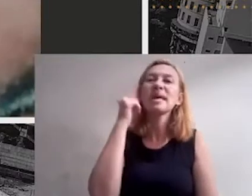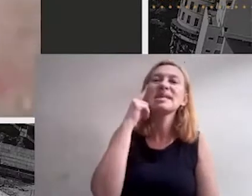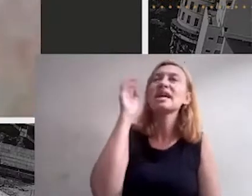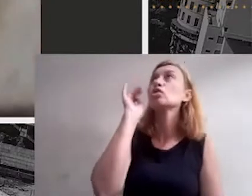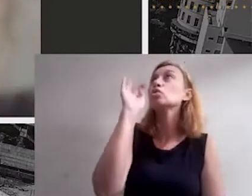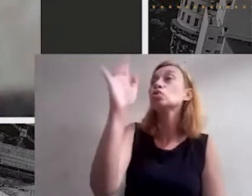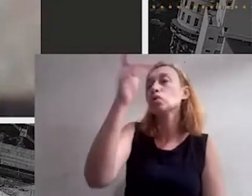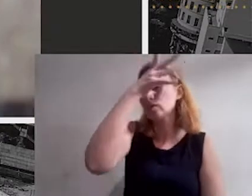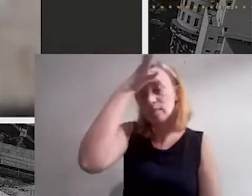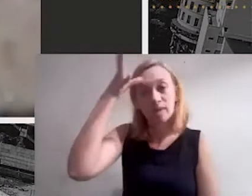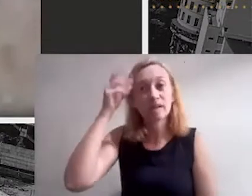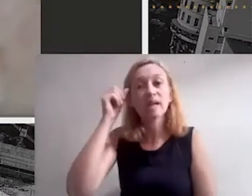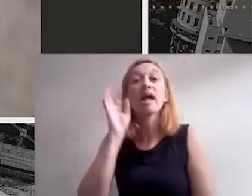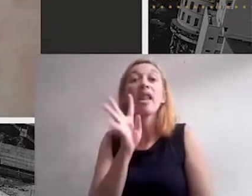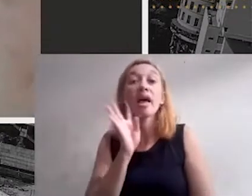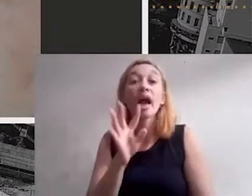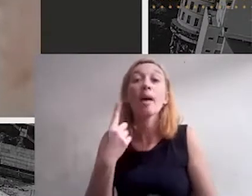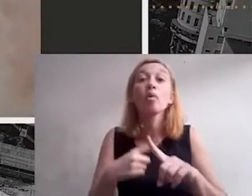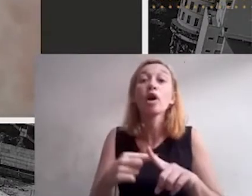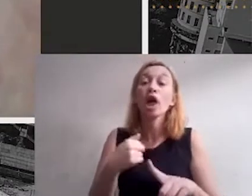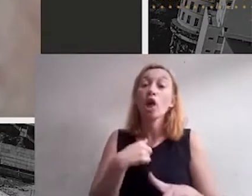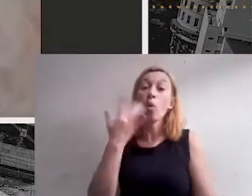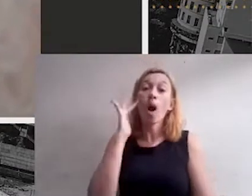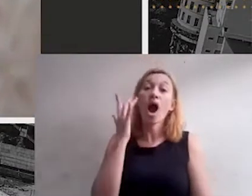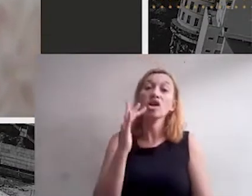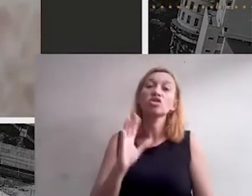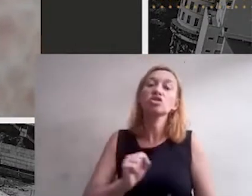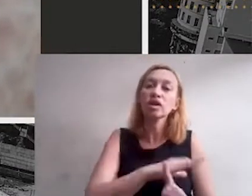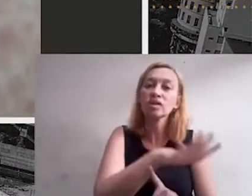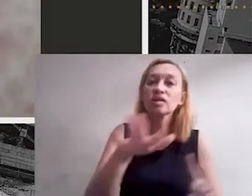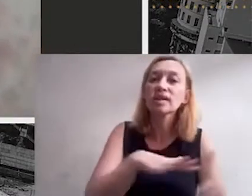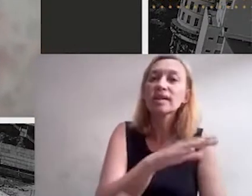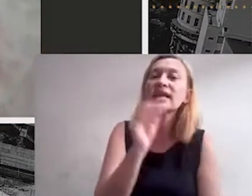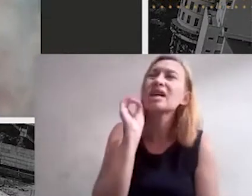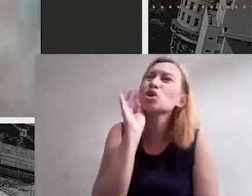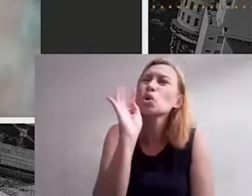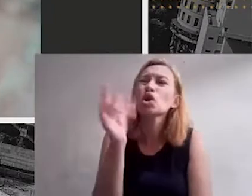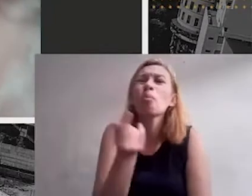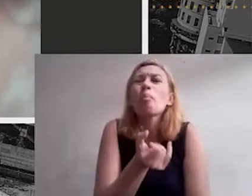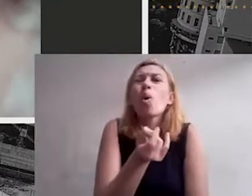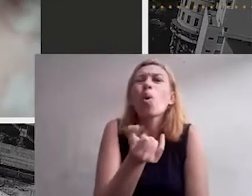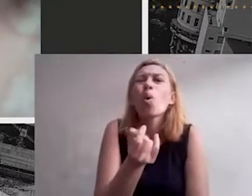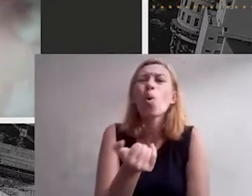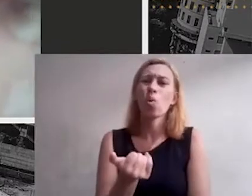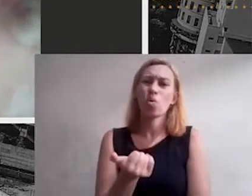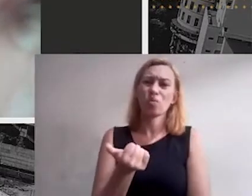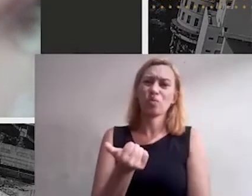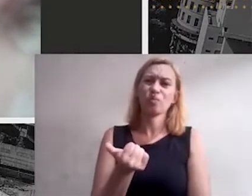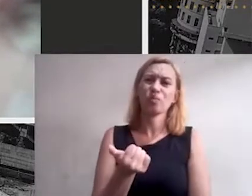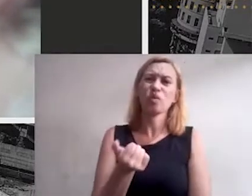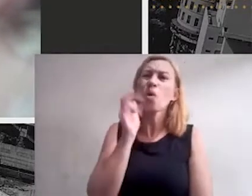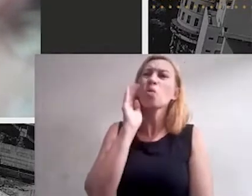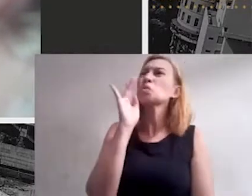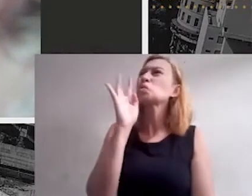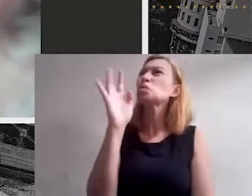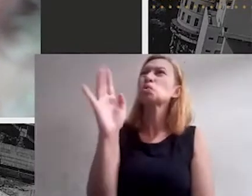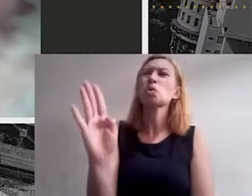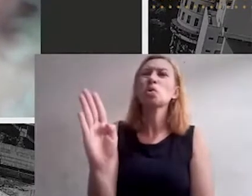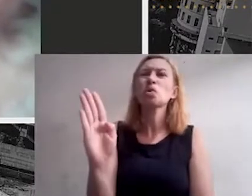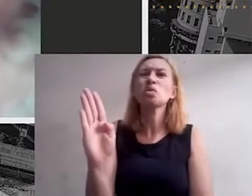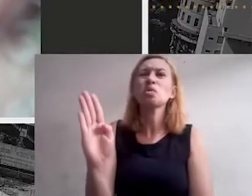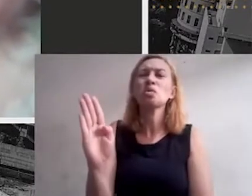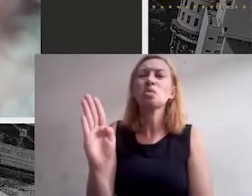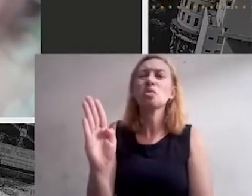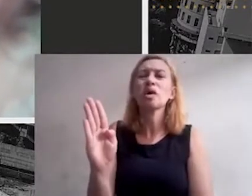muito legal, porque o que eu acho? Eu acho que a nossa sociedade está sonhando muito pouco, né? O sonho não é uma coisa mais tão utilitária, né? A gente tinha aquela